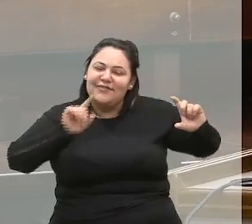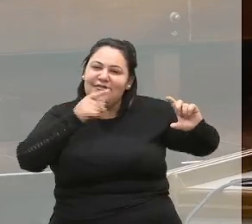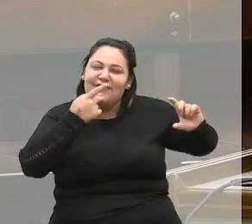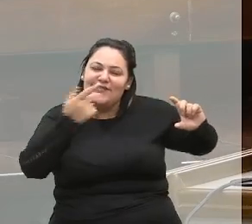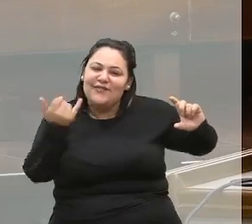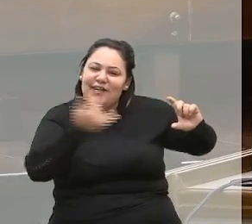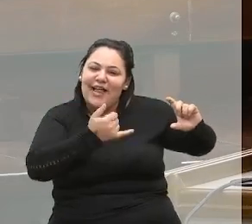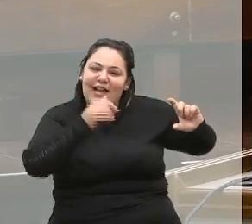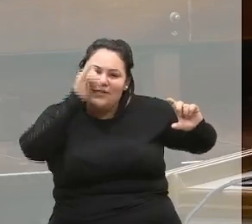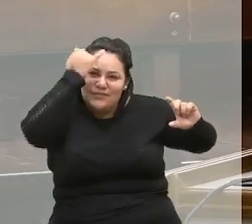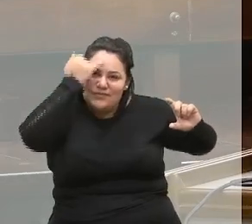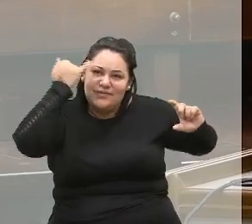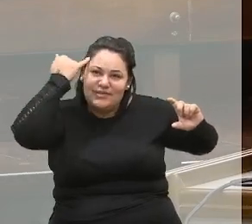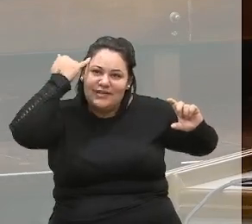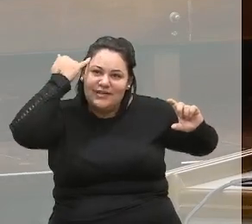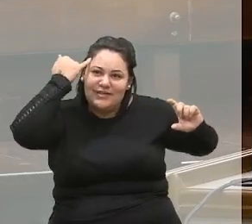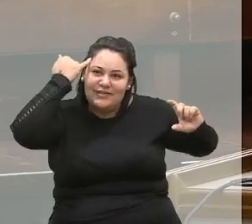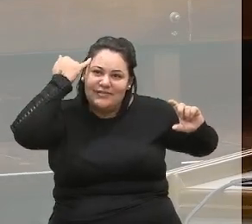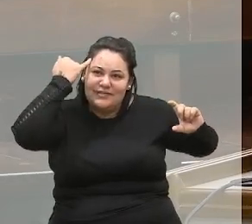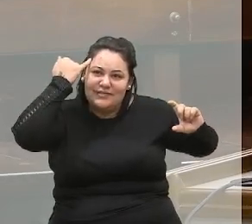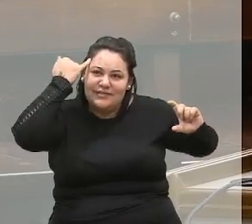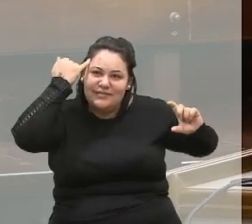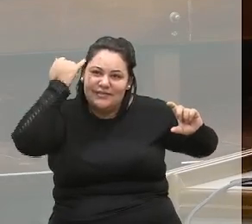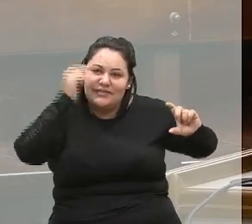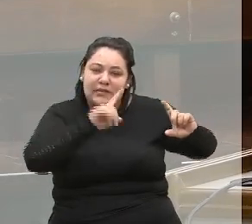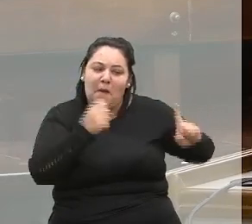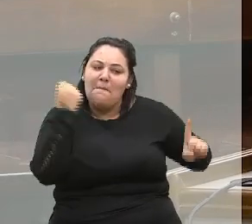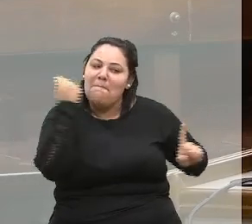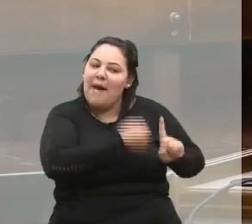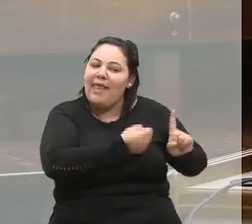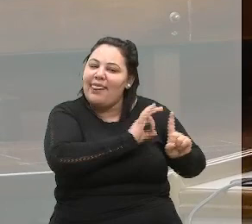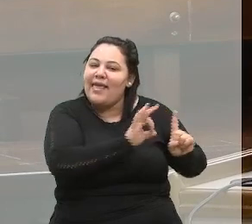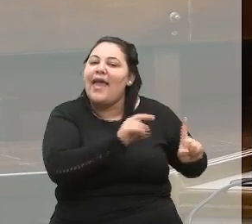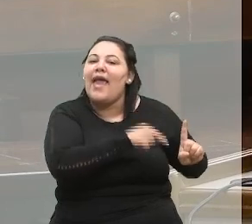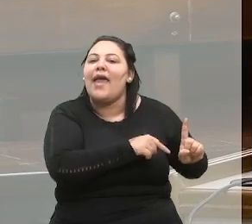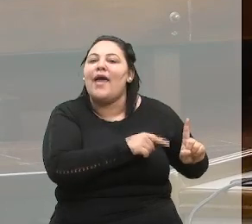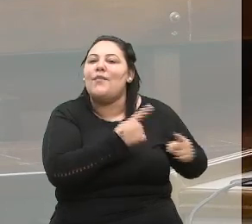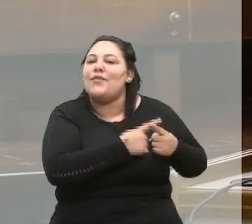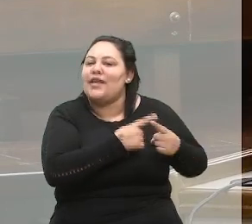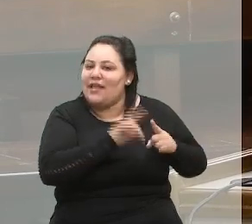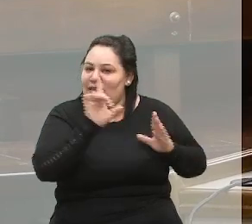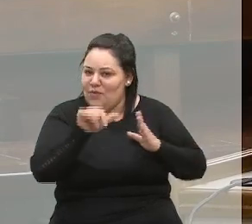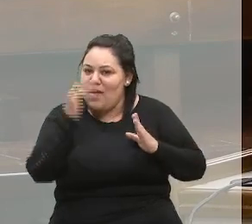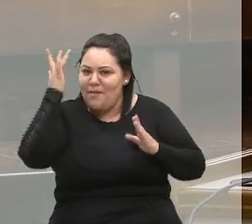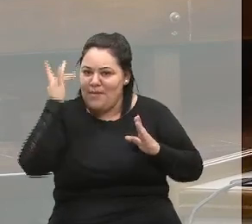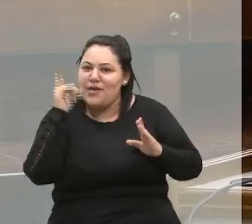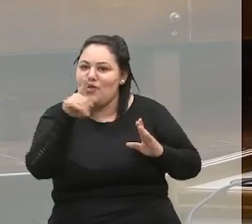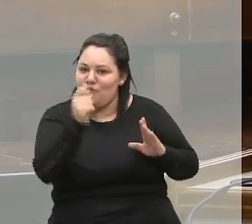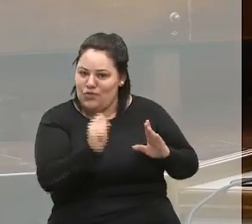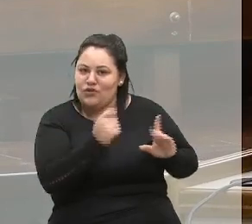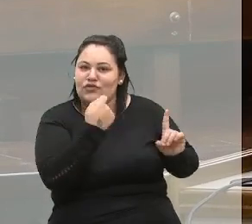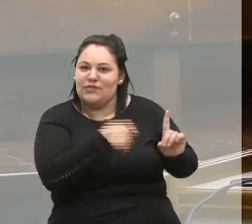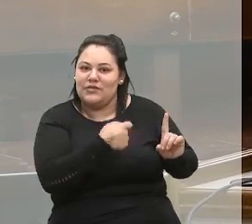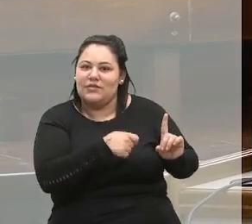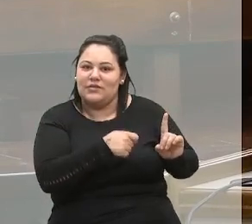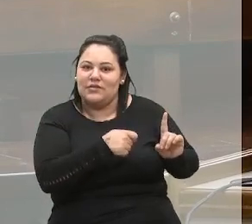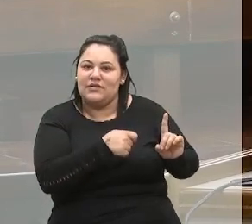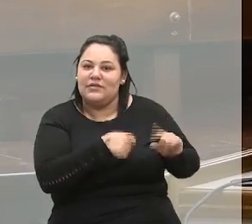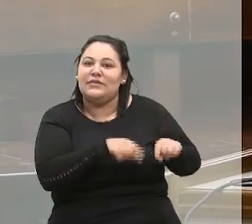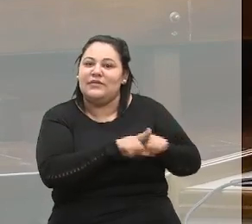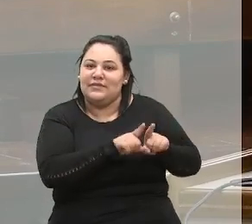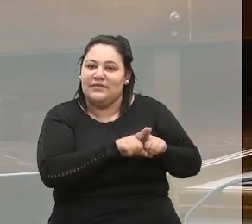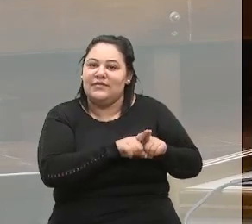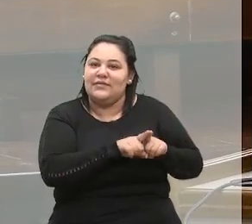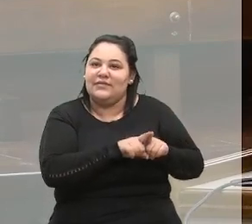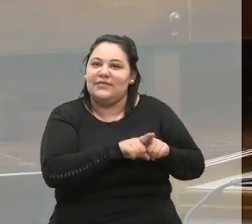D'Ambrosio: não bata em ninguém, que amanhã depois você pode precisar. E assim você fazia. Você não batia em